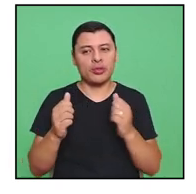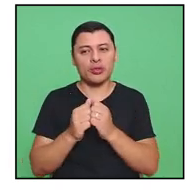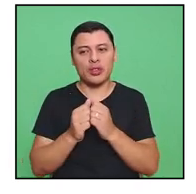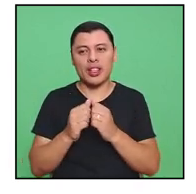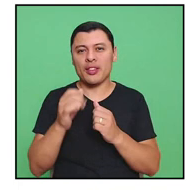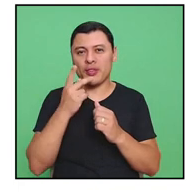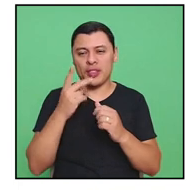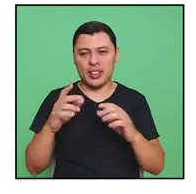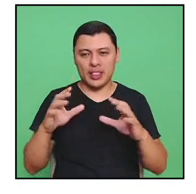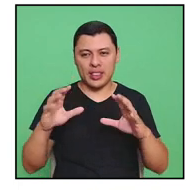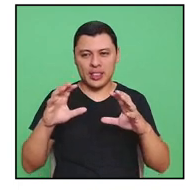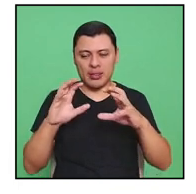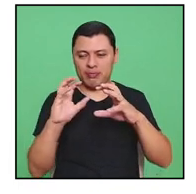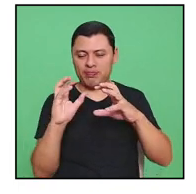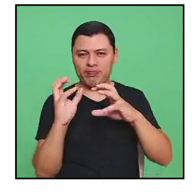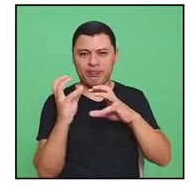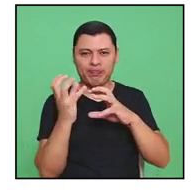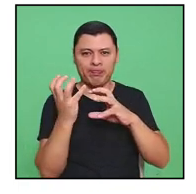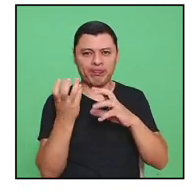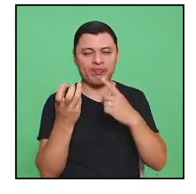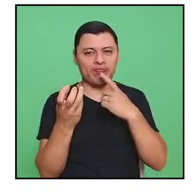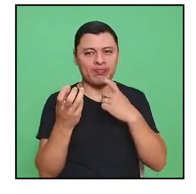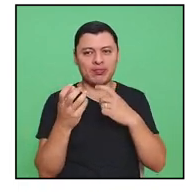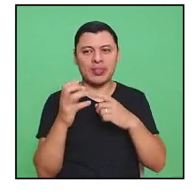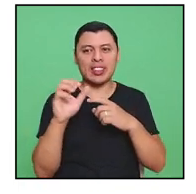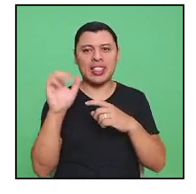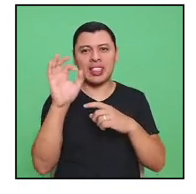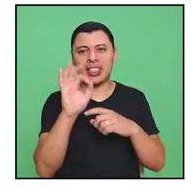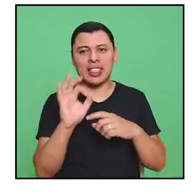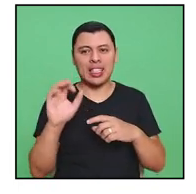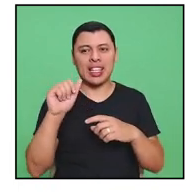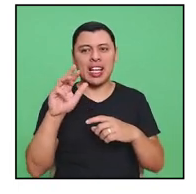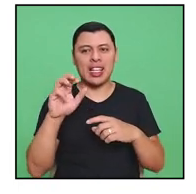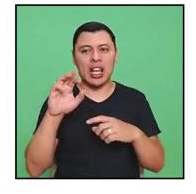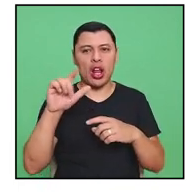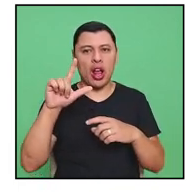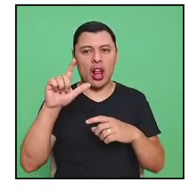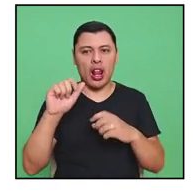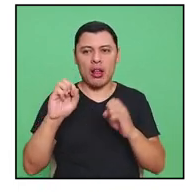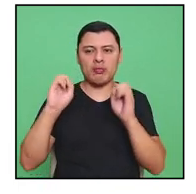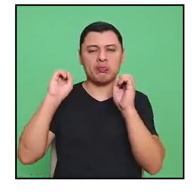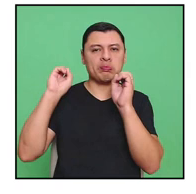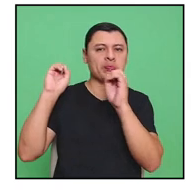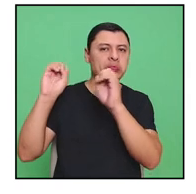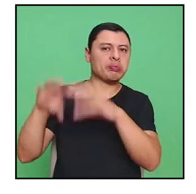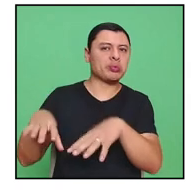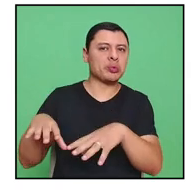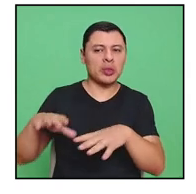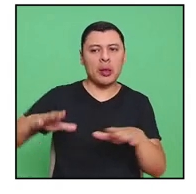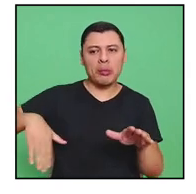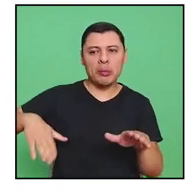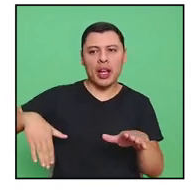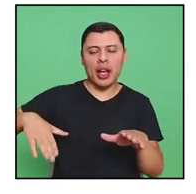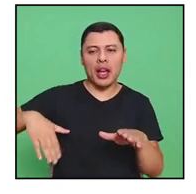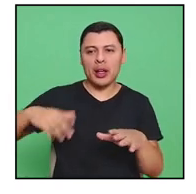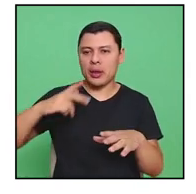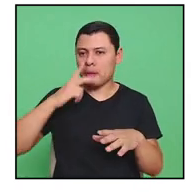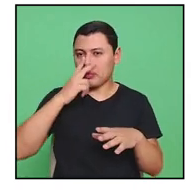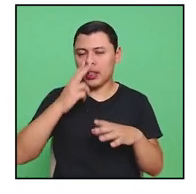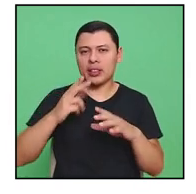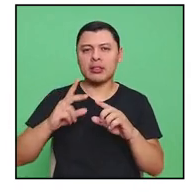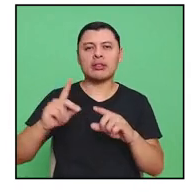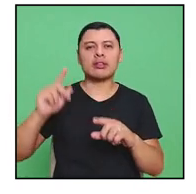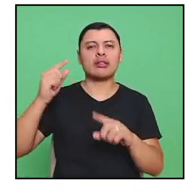massa cítrica, sulfúrica jogada na praia, assim. Meio que esse erro pré-cambriano de todas